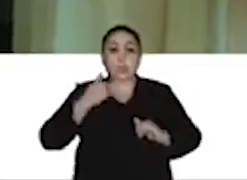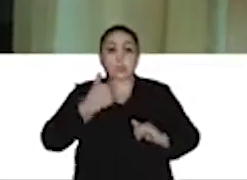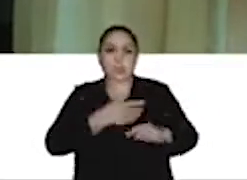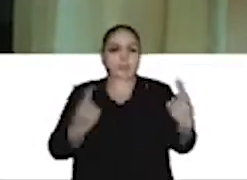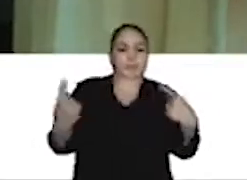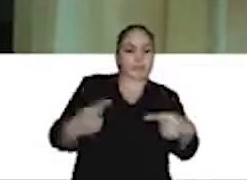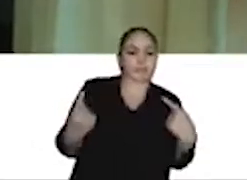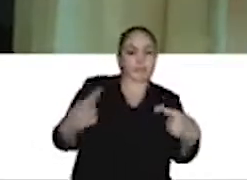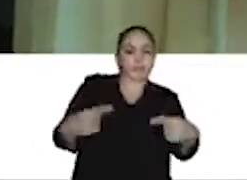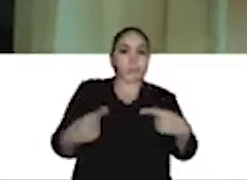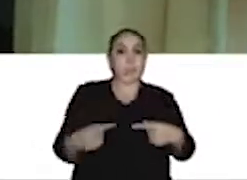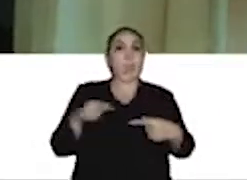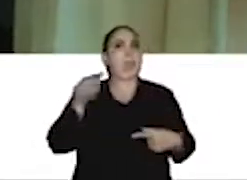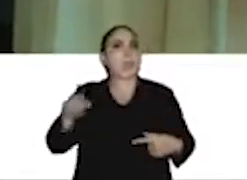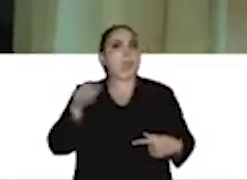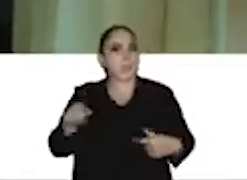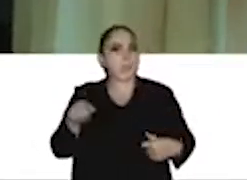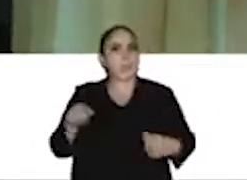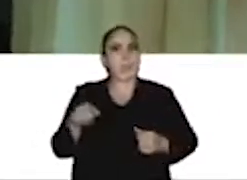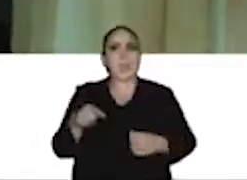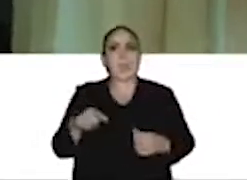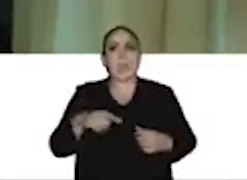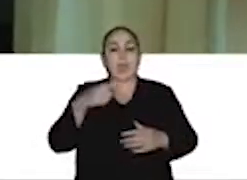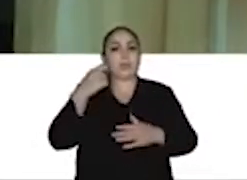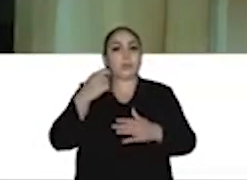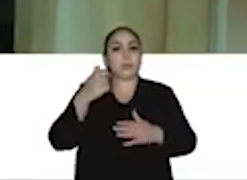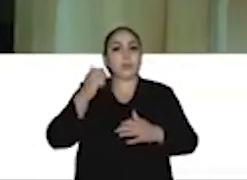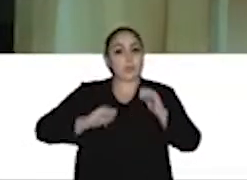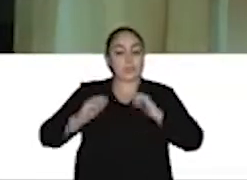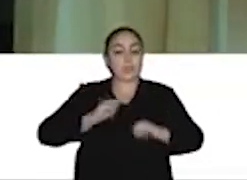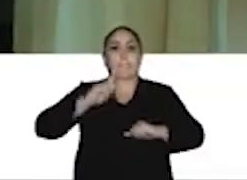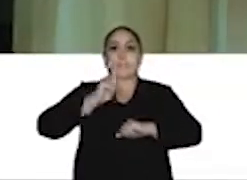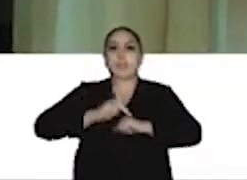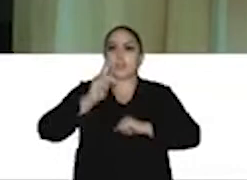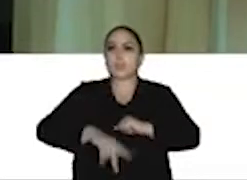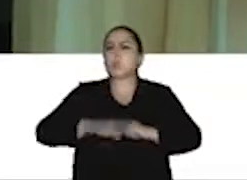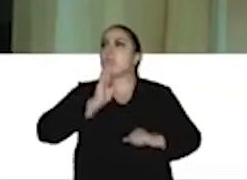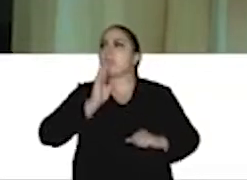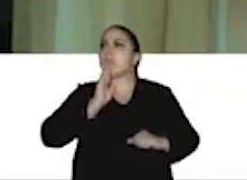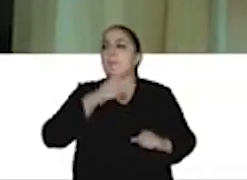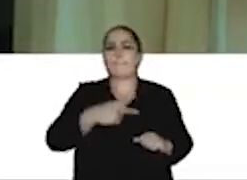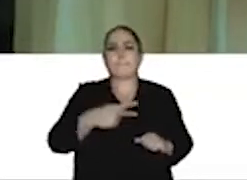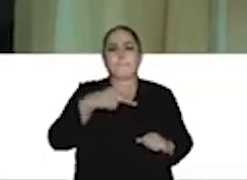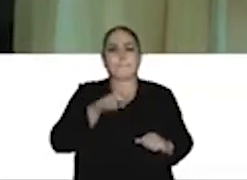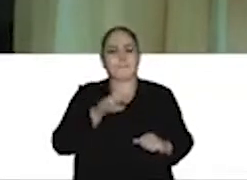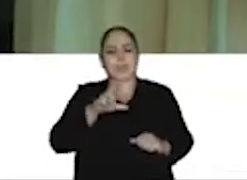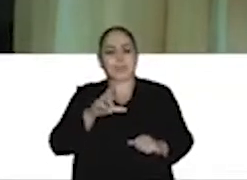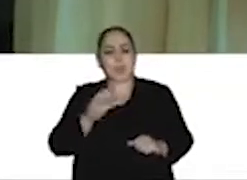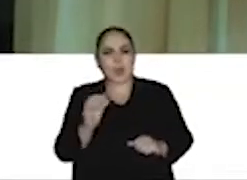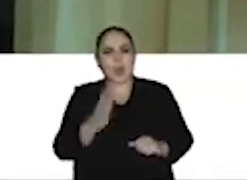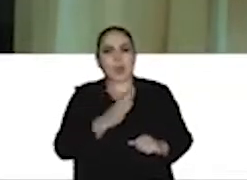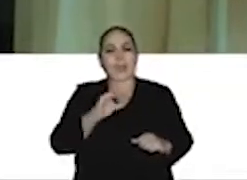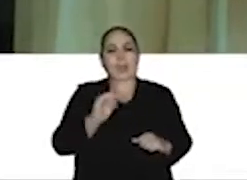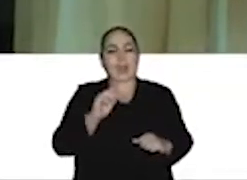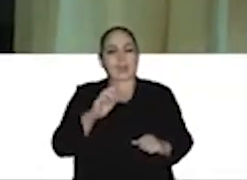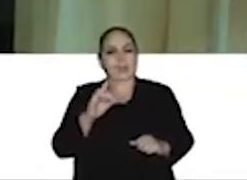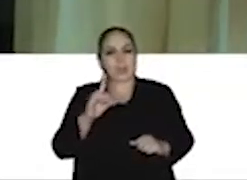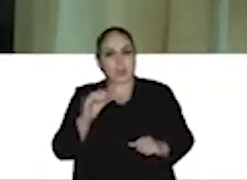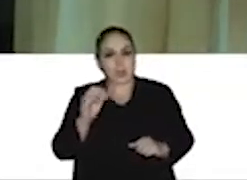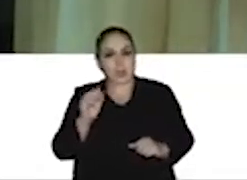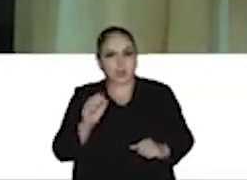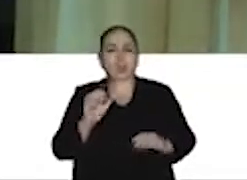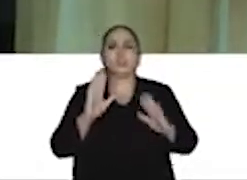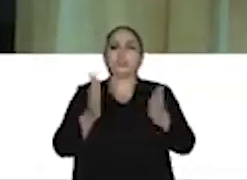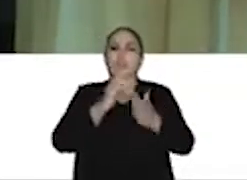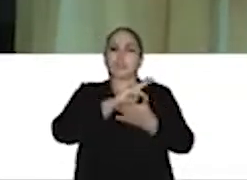facada em unha. Ele, que é um dos grandes atores aqui de Passo Fundo, conhecido como Pedro Cardoso dos Pampas, já participou de